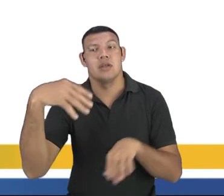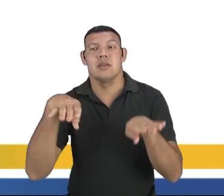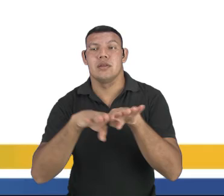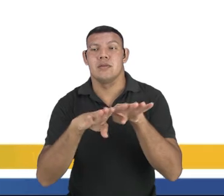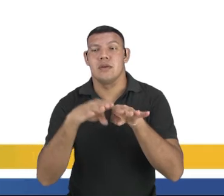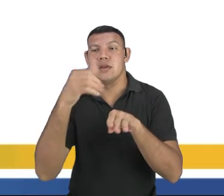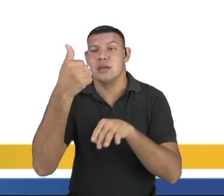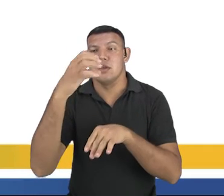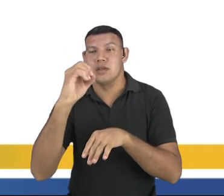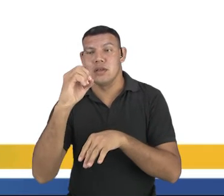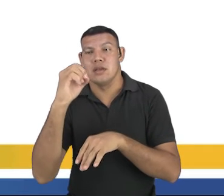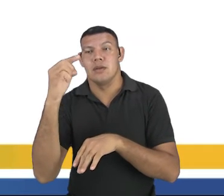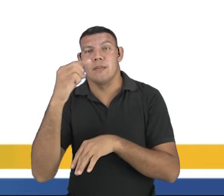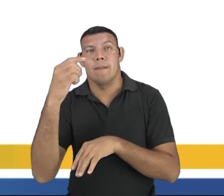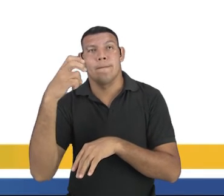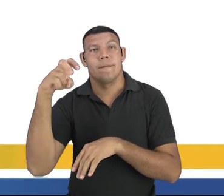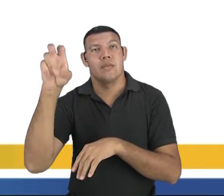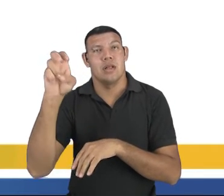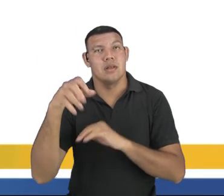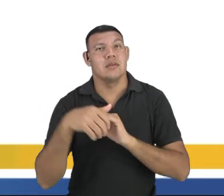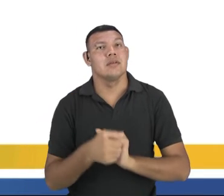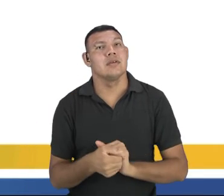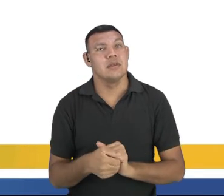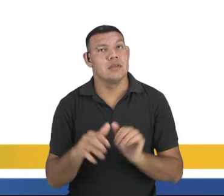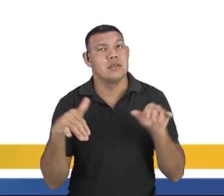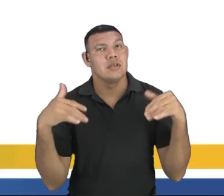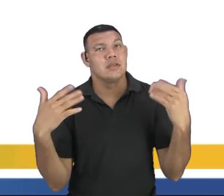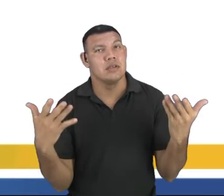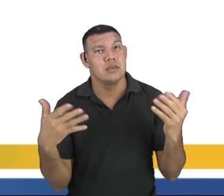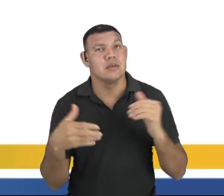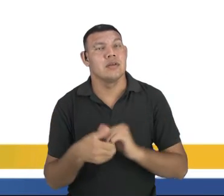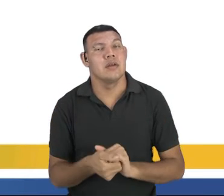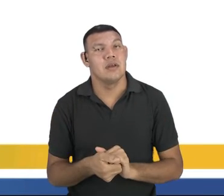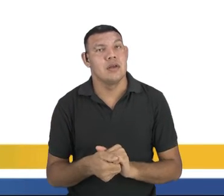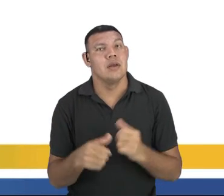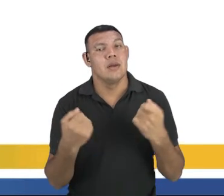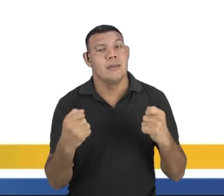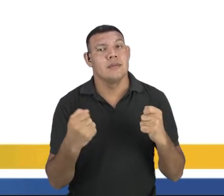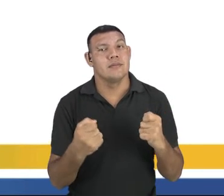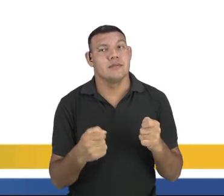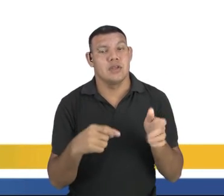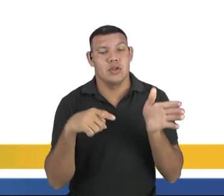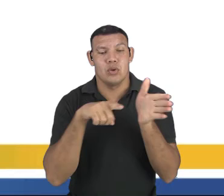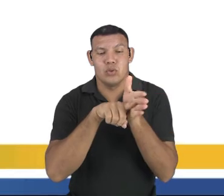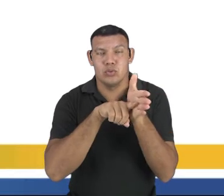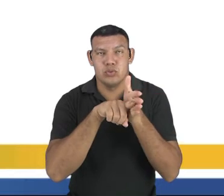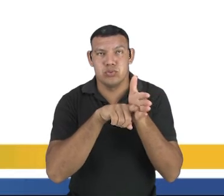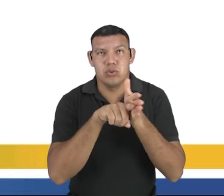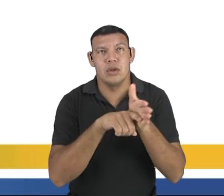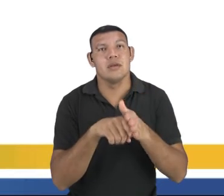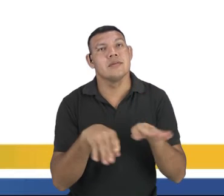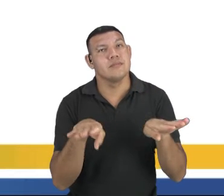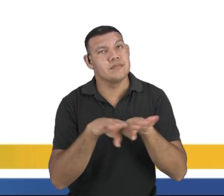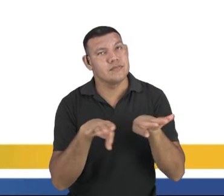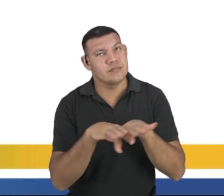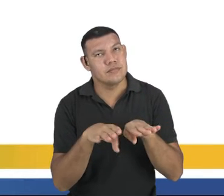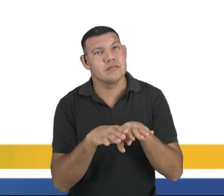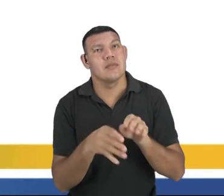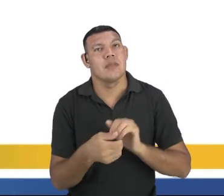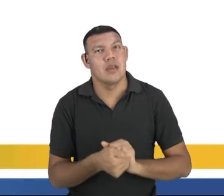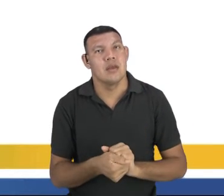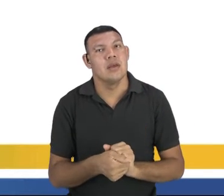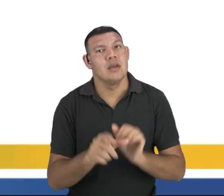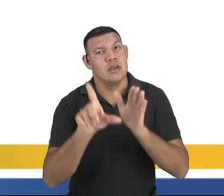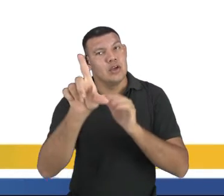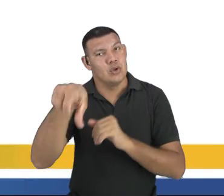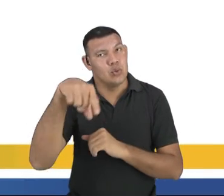uma subtração, eu vou ter que deixar ambos na base 4. E aí, ou então na base 5, né? Poderia também deixar na base 5. Mas eu optei